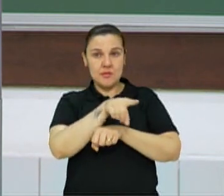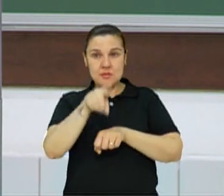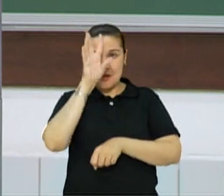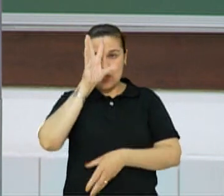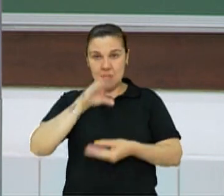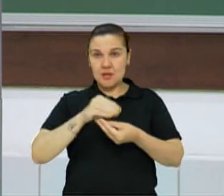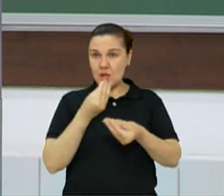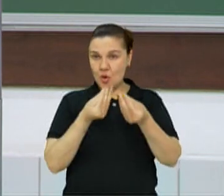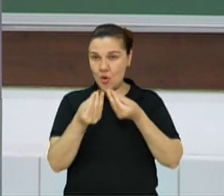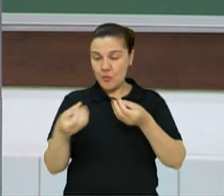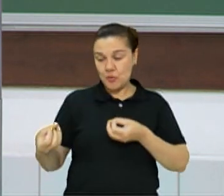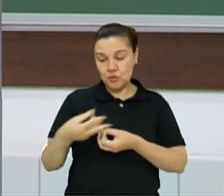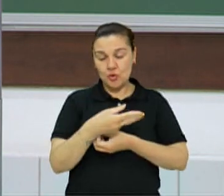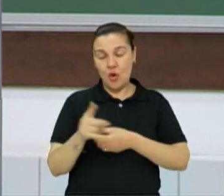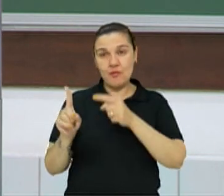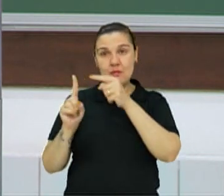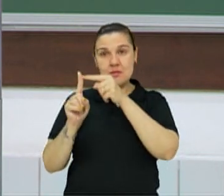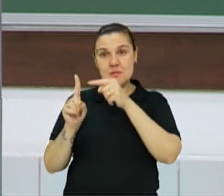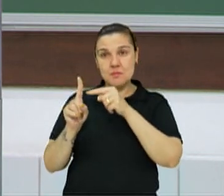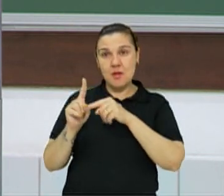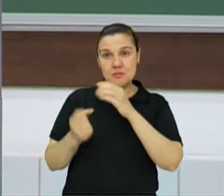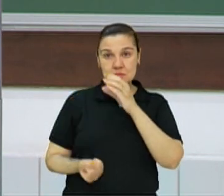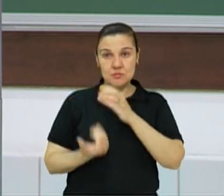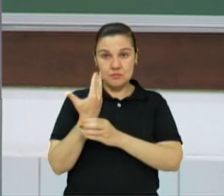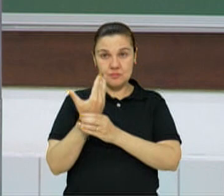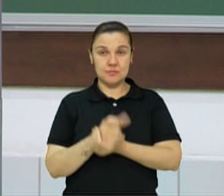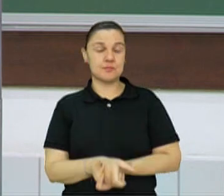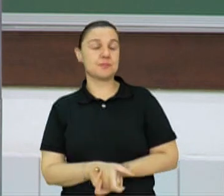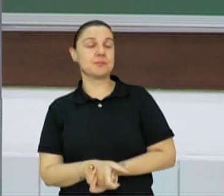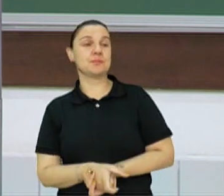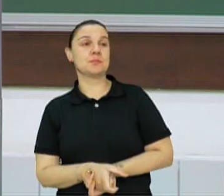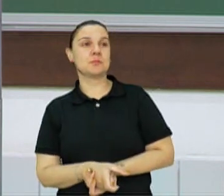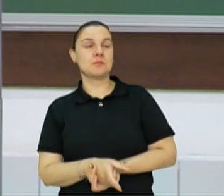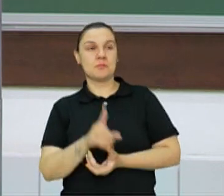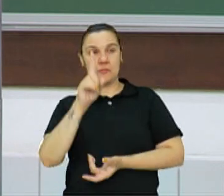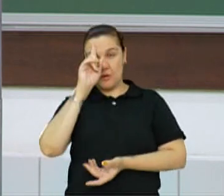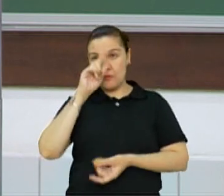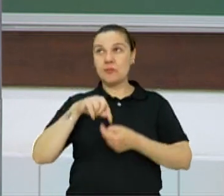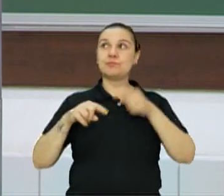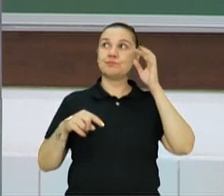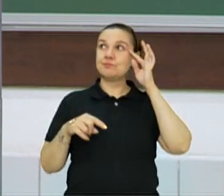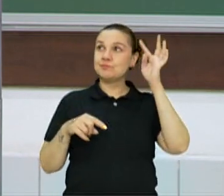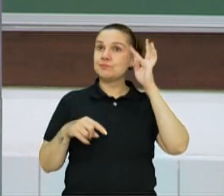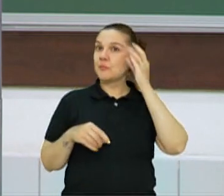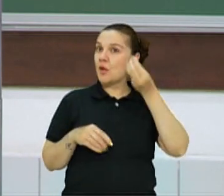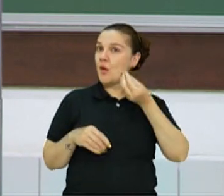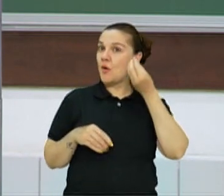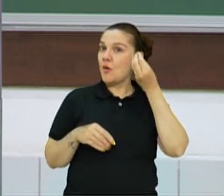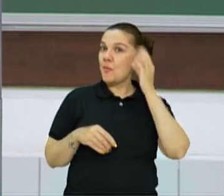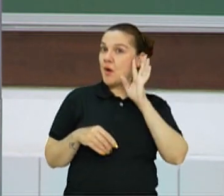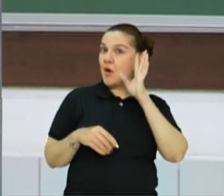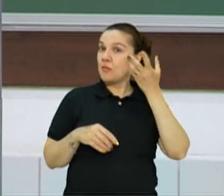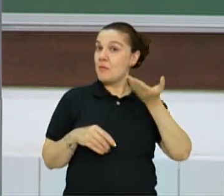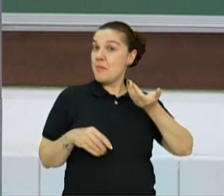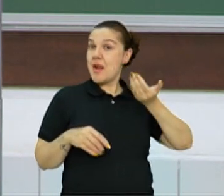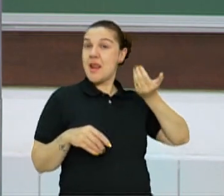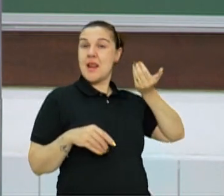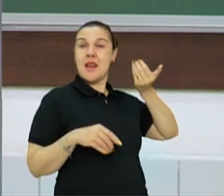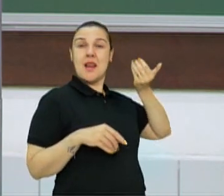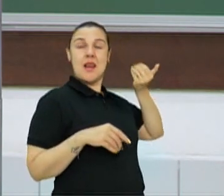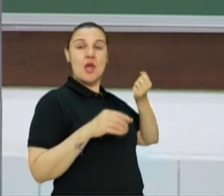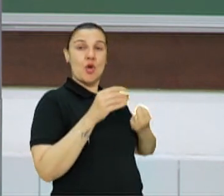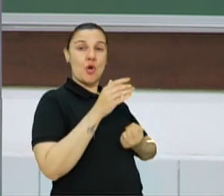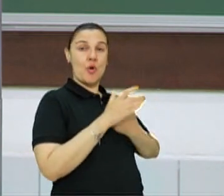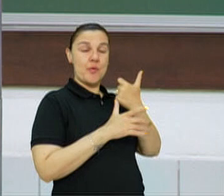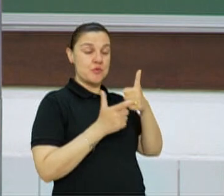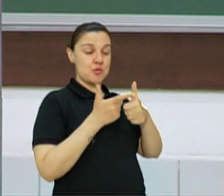como que uma nova espécie surge. E vocês vão abstratamente entender como isso aconteceu lá desde a formação do